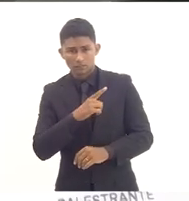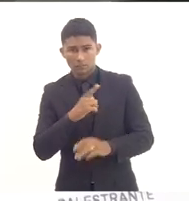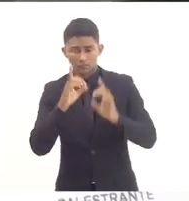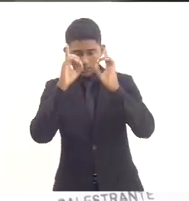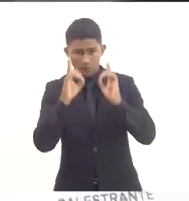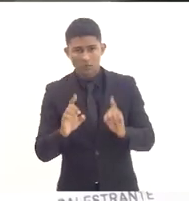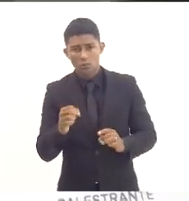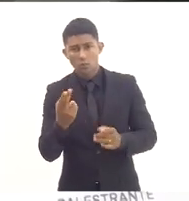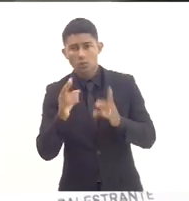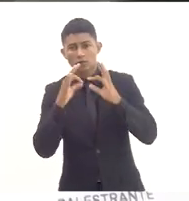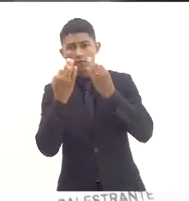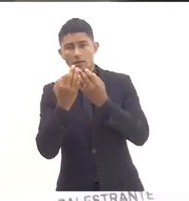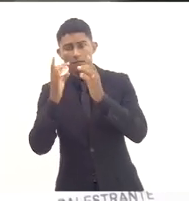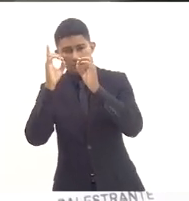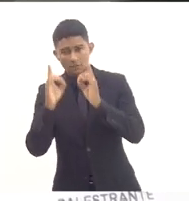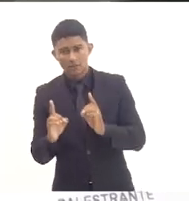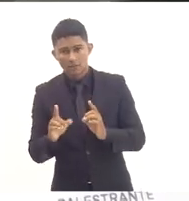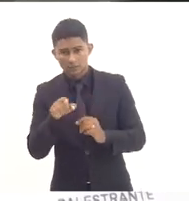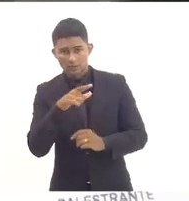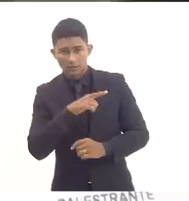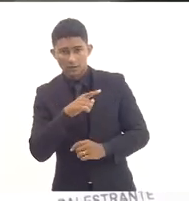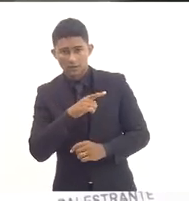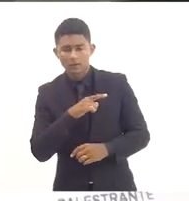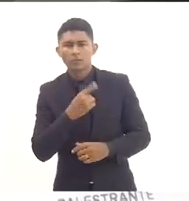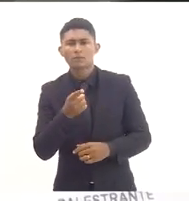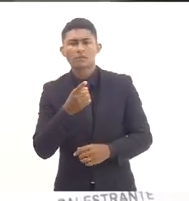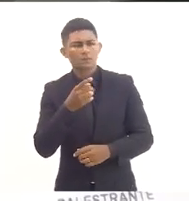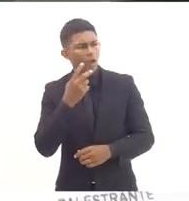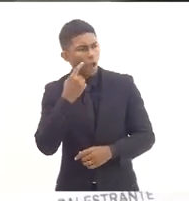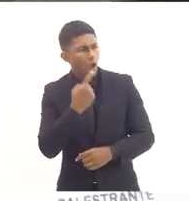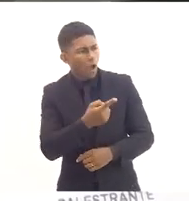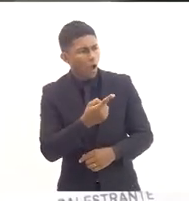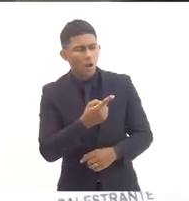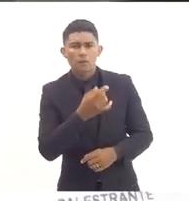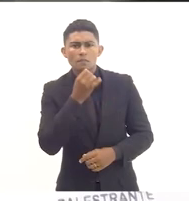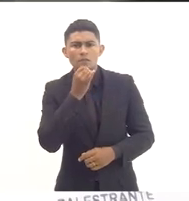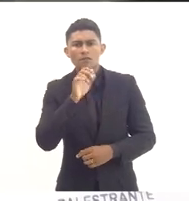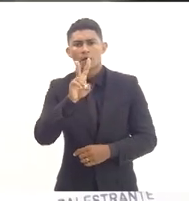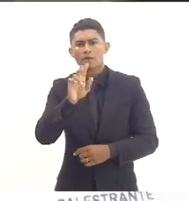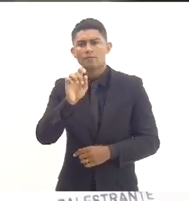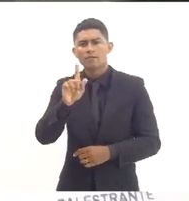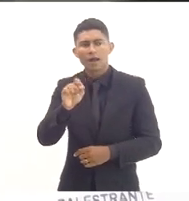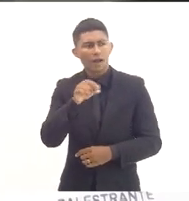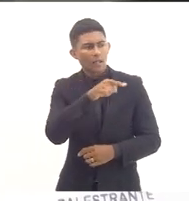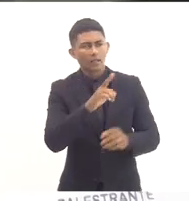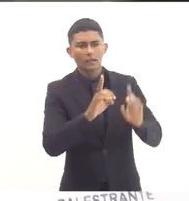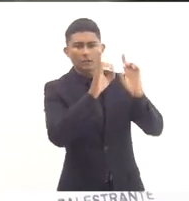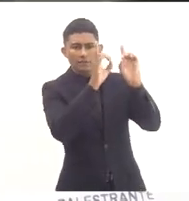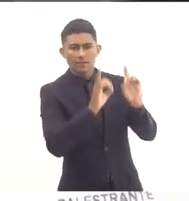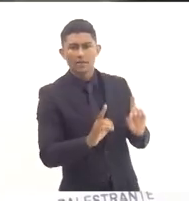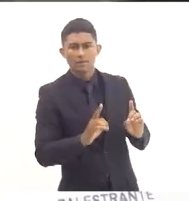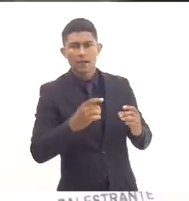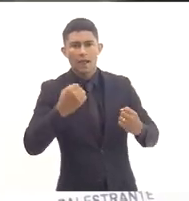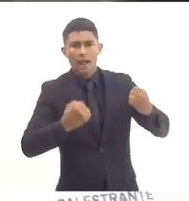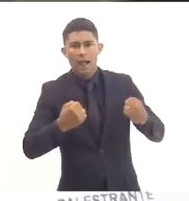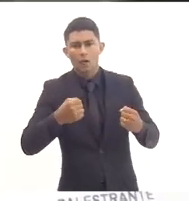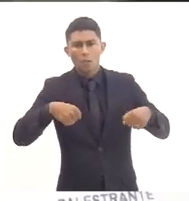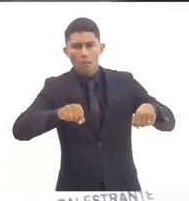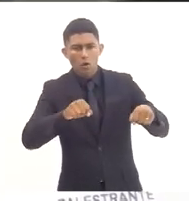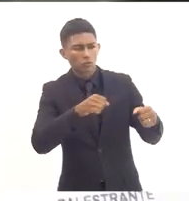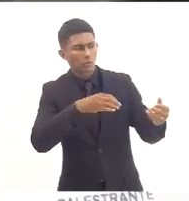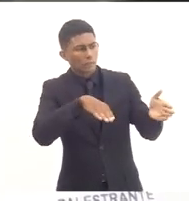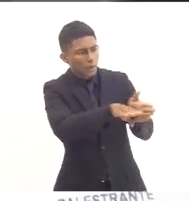família não se cair quando você vê alguma coisa errada né Você vai no shopping você tá vendo a vaga de deficiente cheia de moto de carro de quem não é deficiente lembro